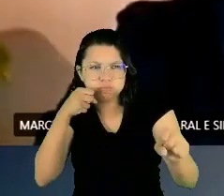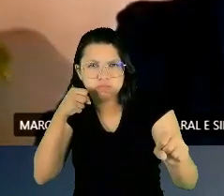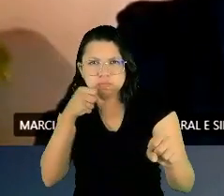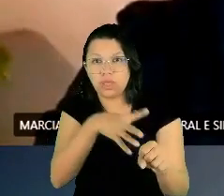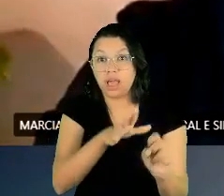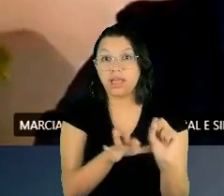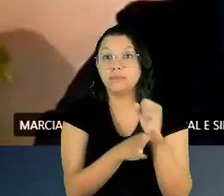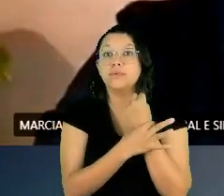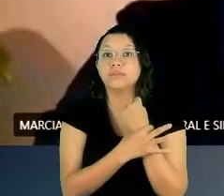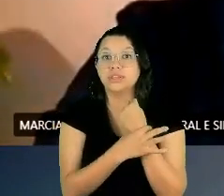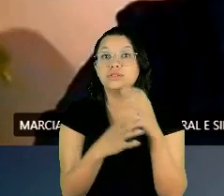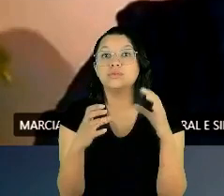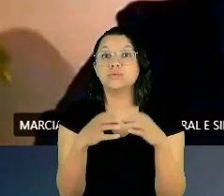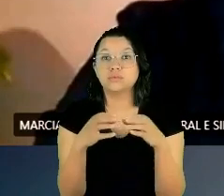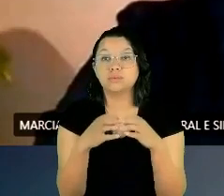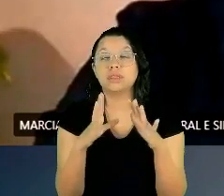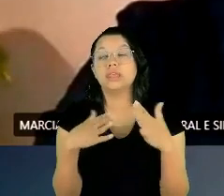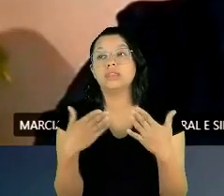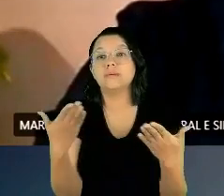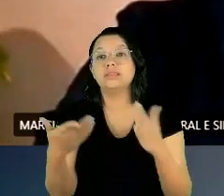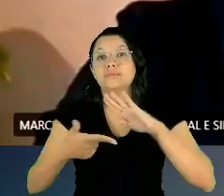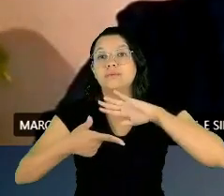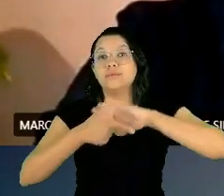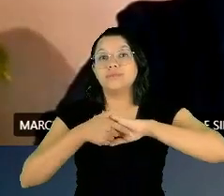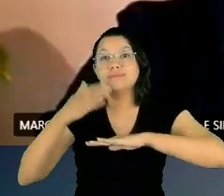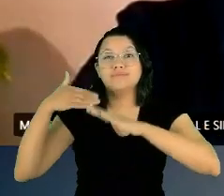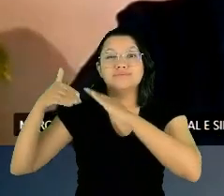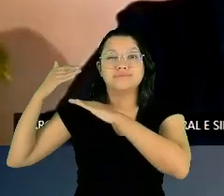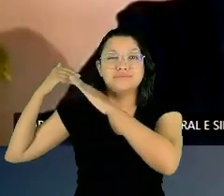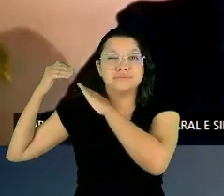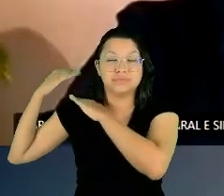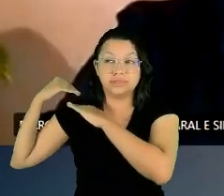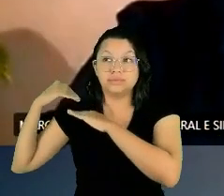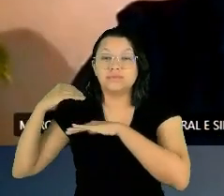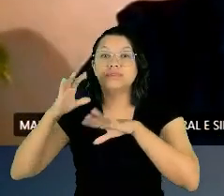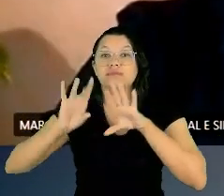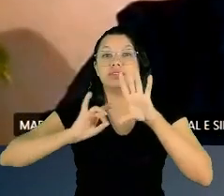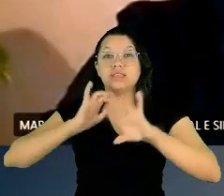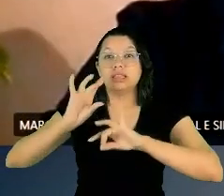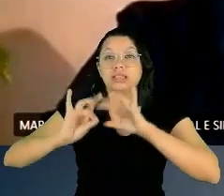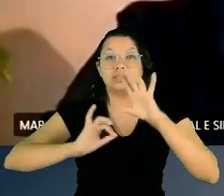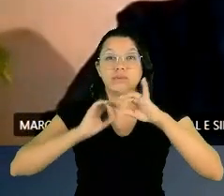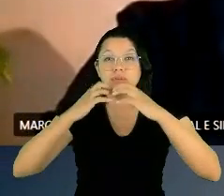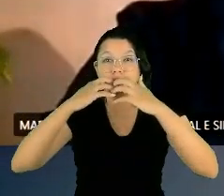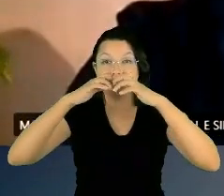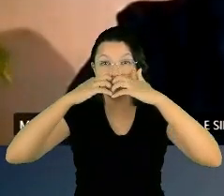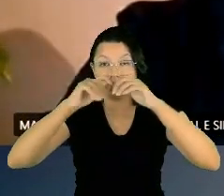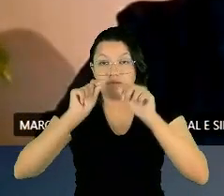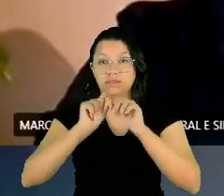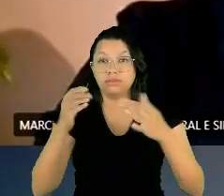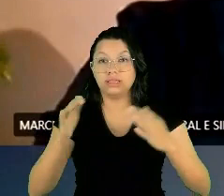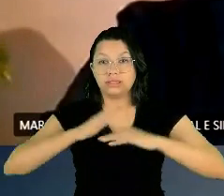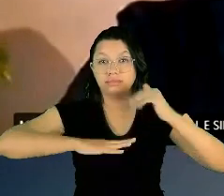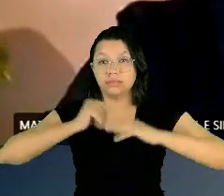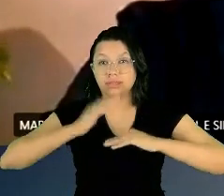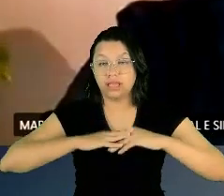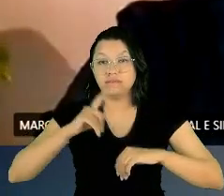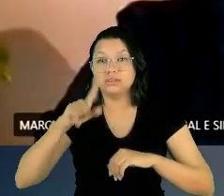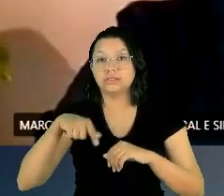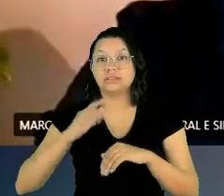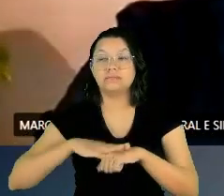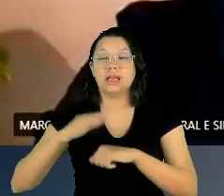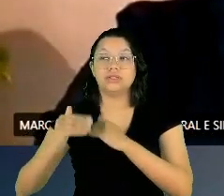tribo. Então, esses papéis sociais lá da Idade das Cavernas foi selecionando o nosso cérebro, né, fazendo com que